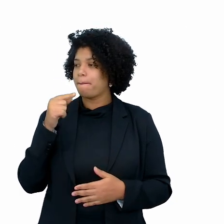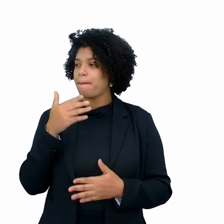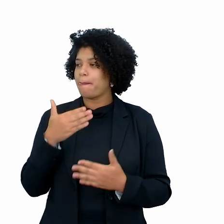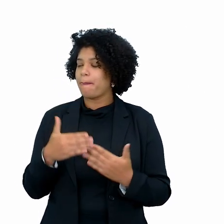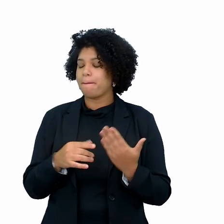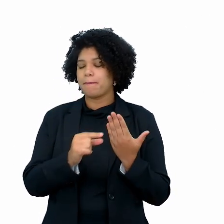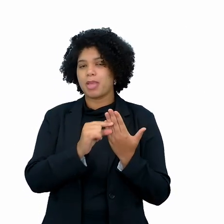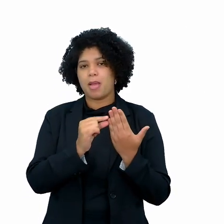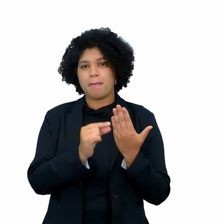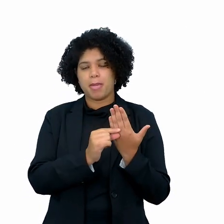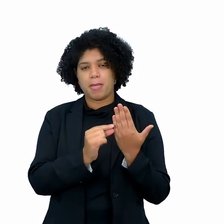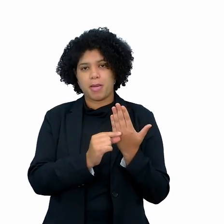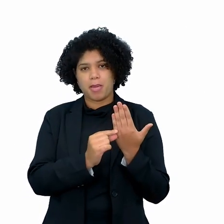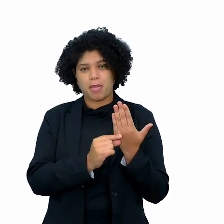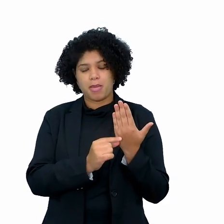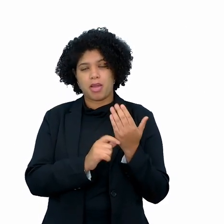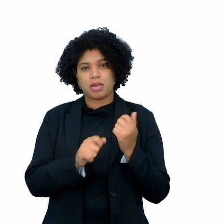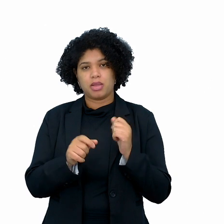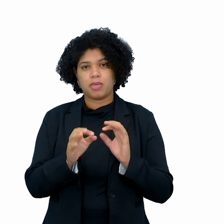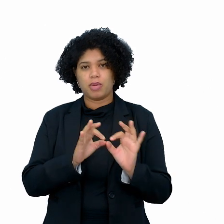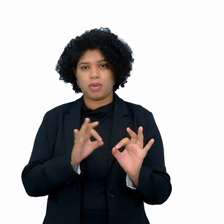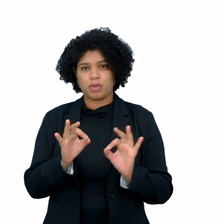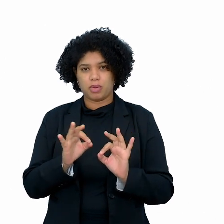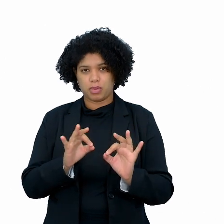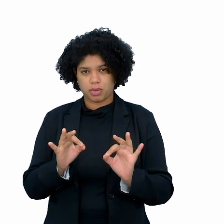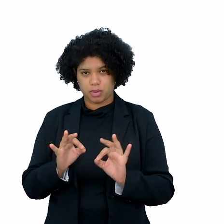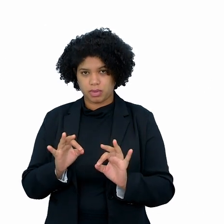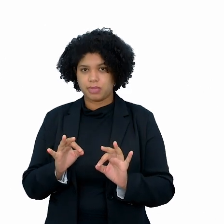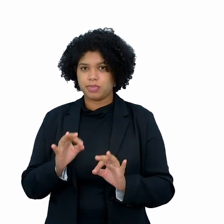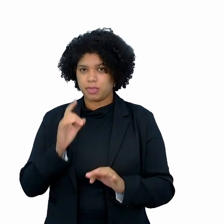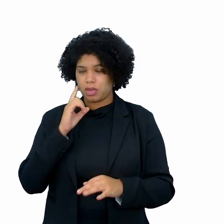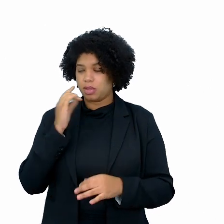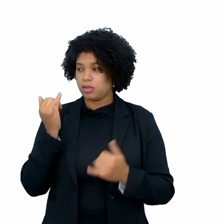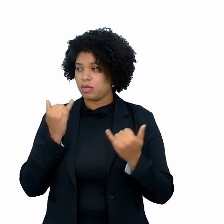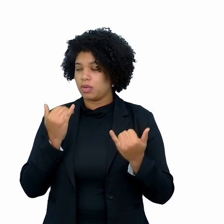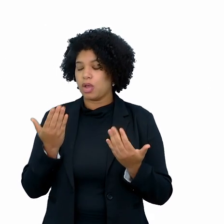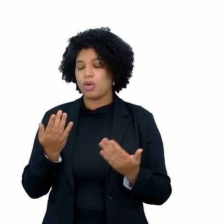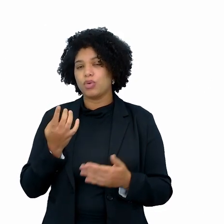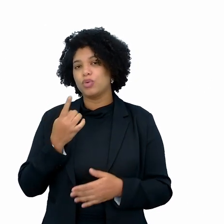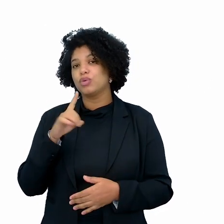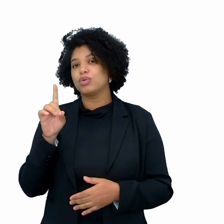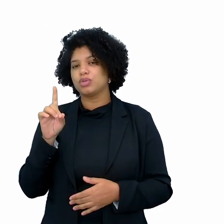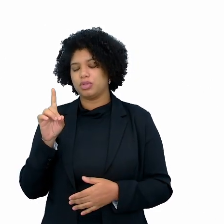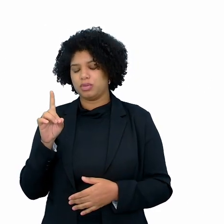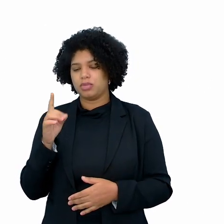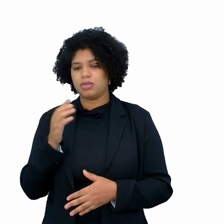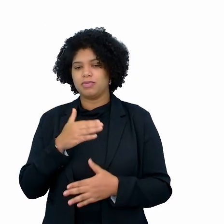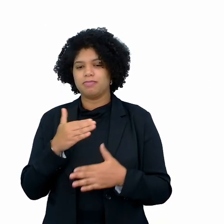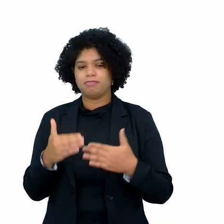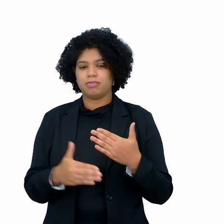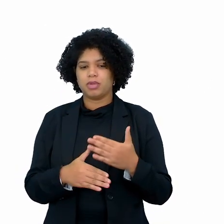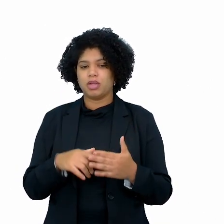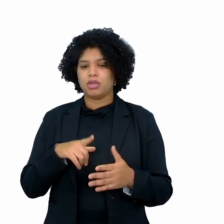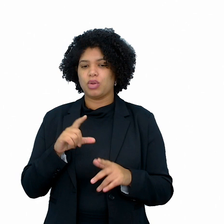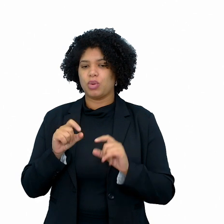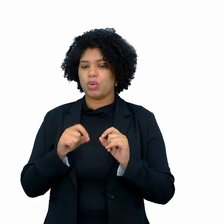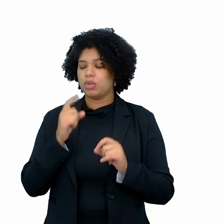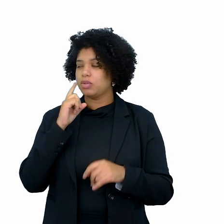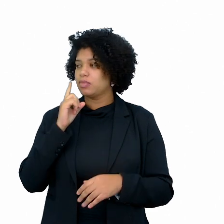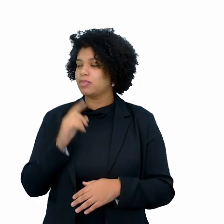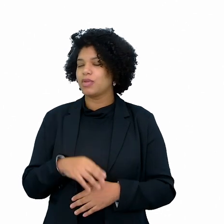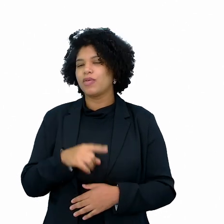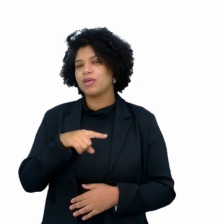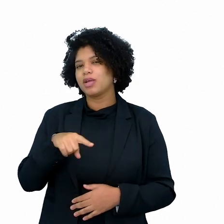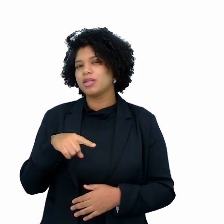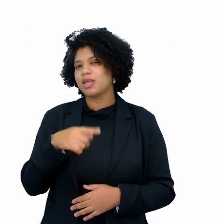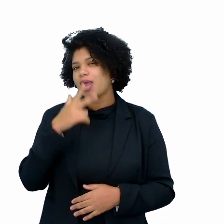para organizar essa formação. Então, elas estão todas aí. No último slide, a gente tem aqui, ó, conte-nos o que